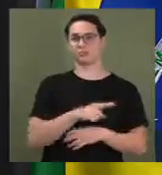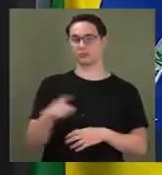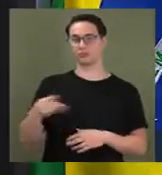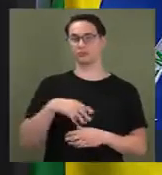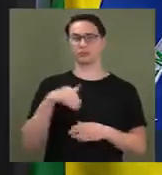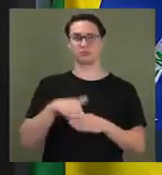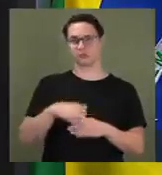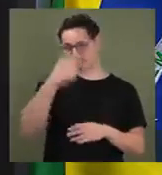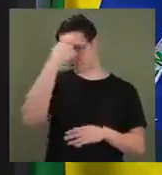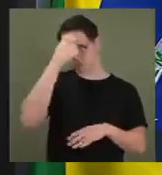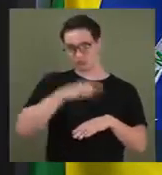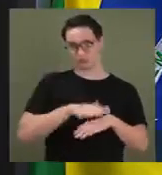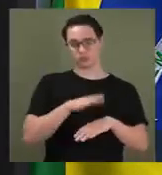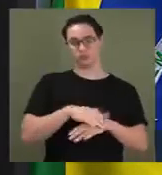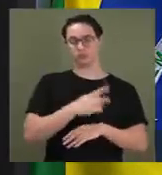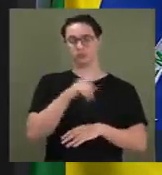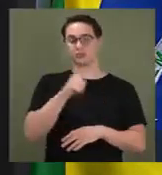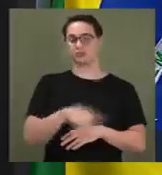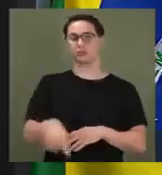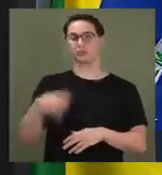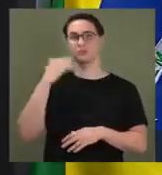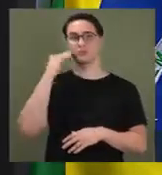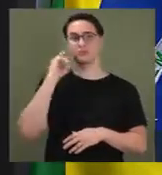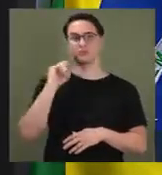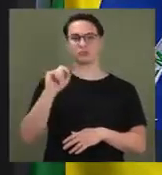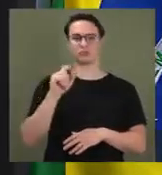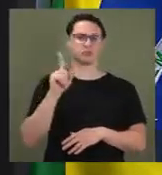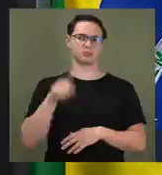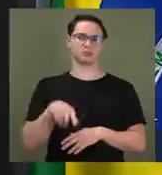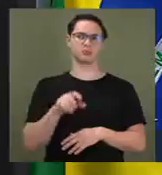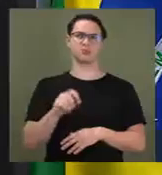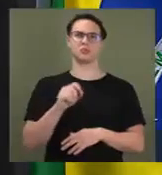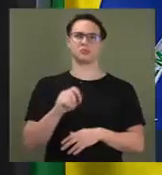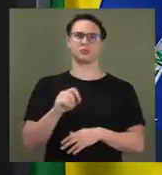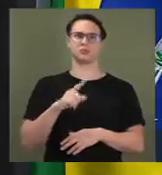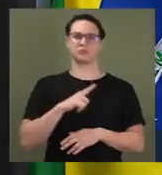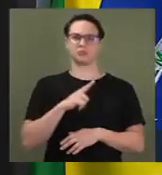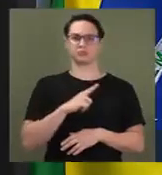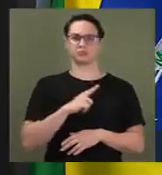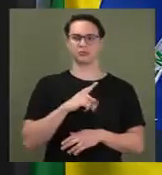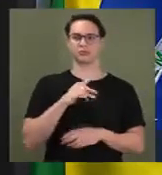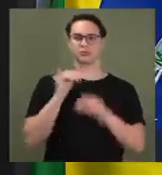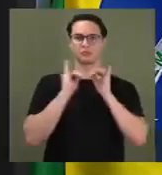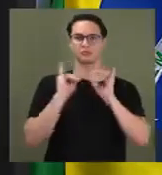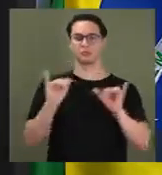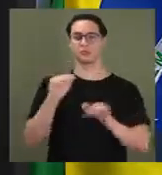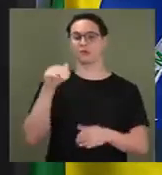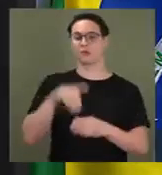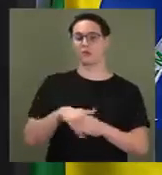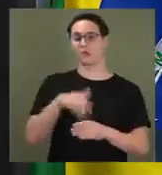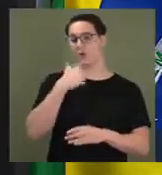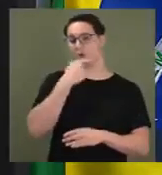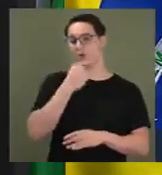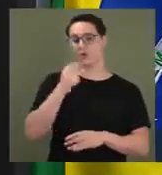sua consciência, entendam que essa é praticamente uma declaração de voto de um homem negro